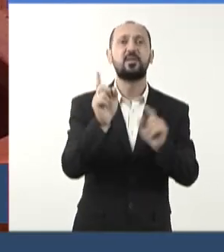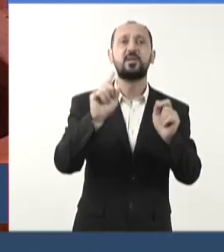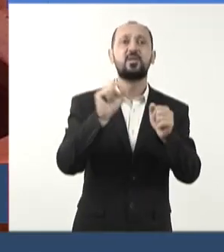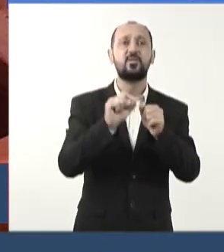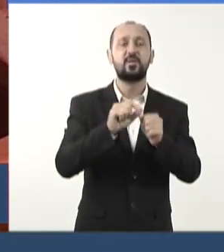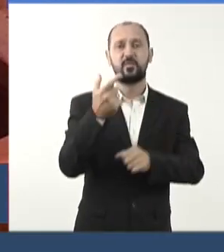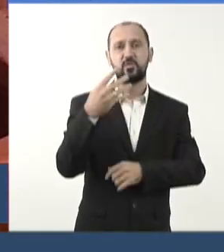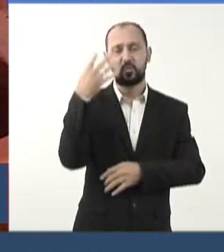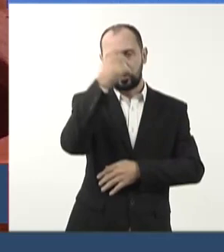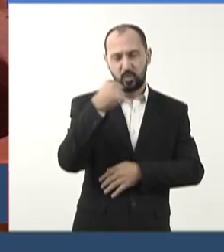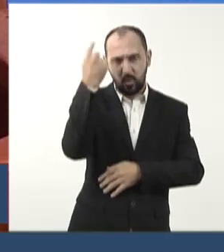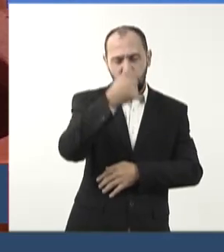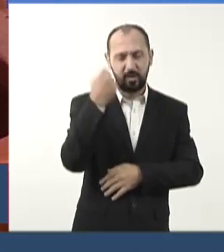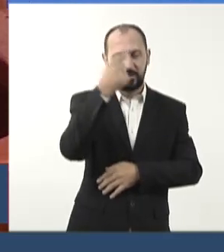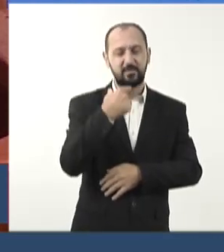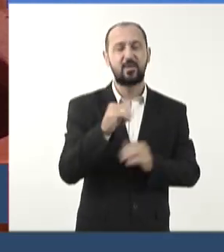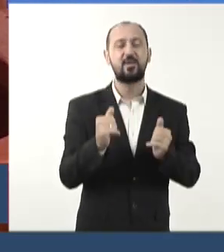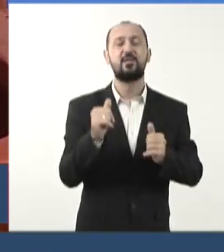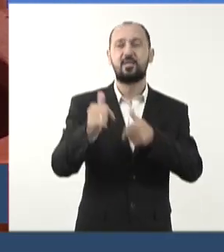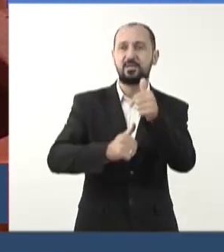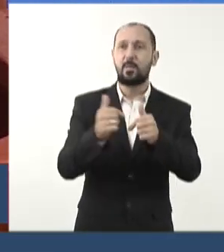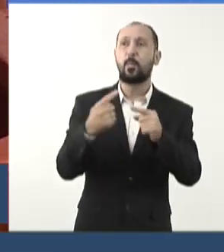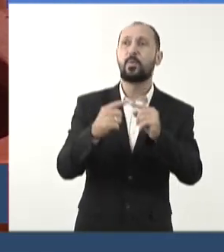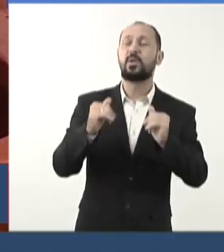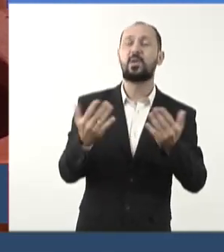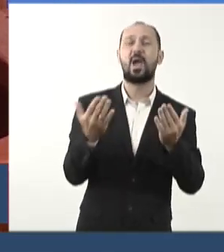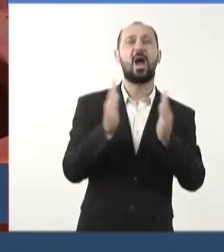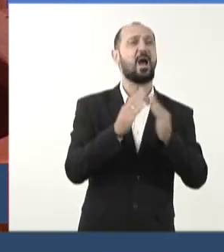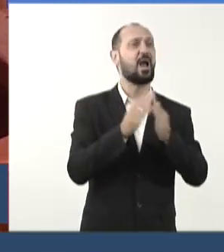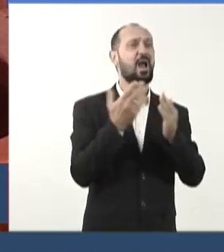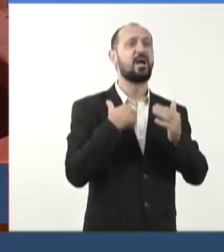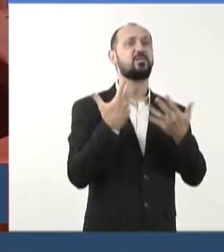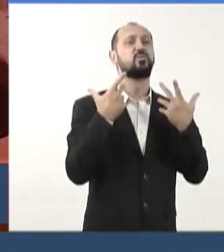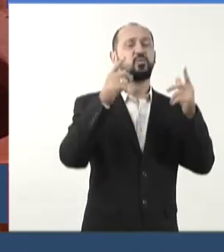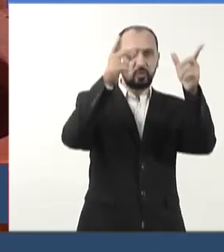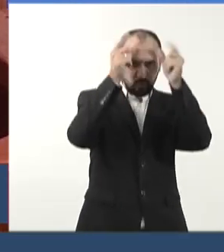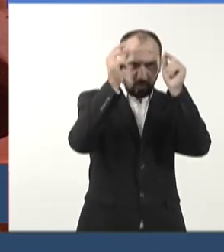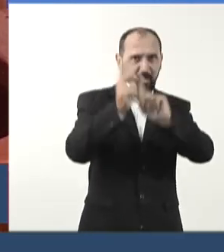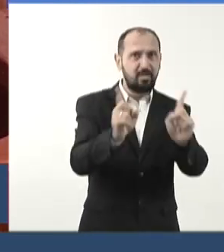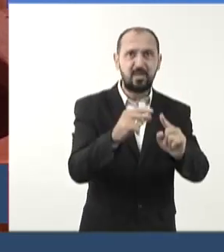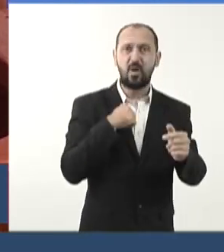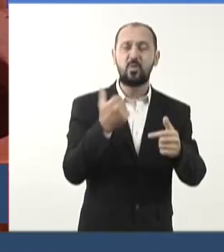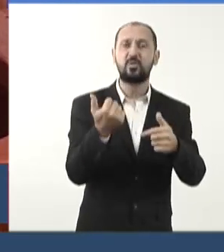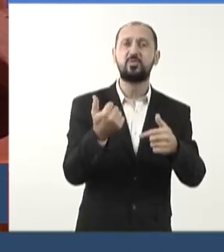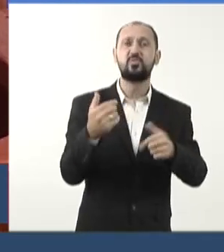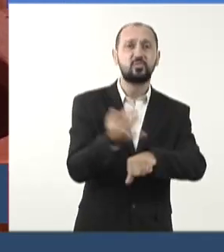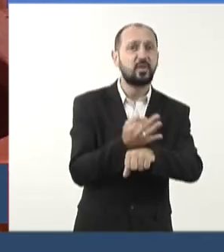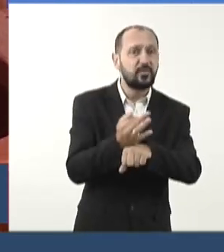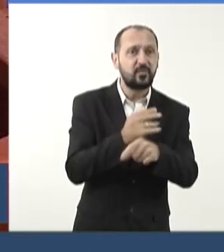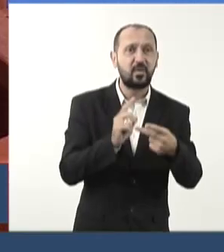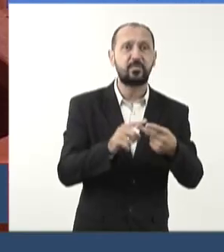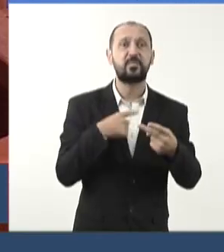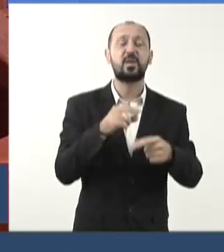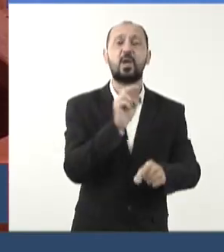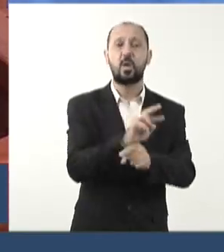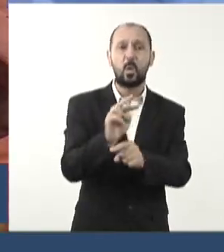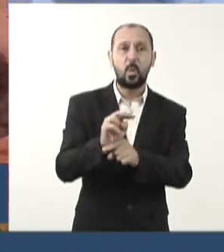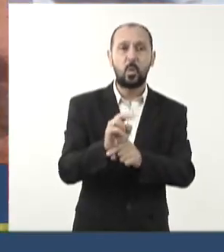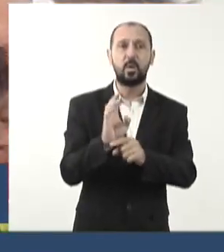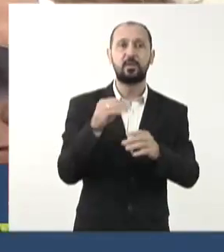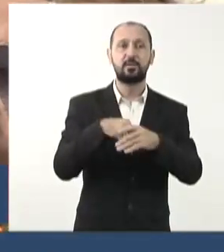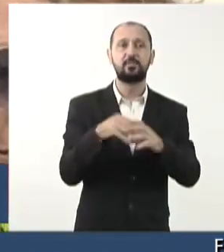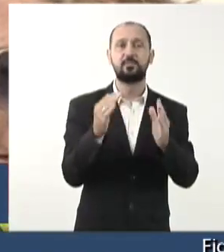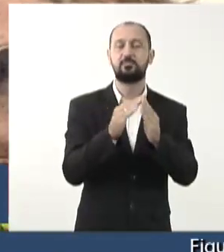fica 24 horas nesse trabalho, porque trabalho doméstico não tem descanso, trabalho doméstico não tem férias, quem cuida das